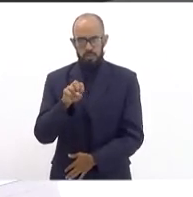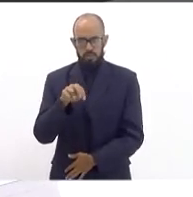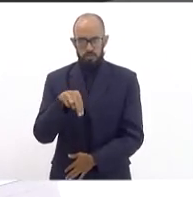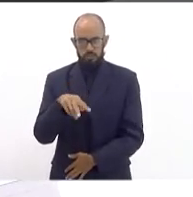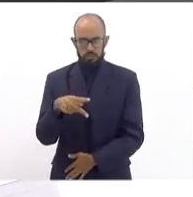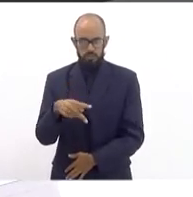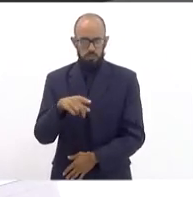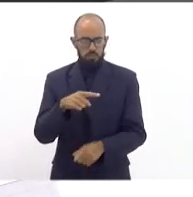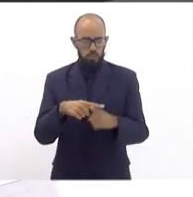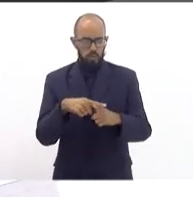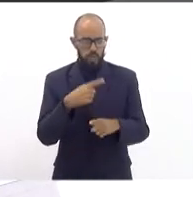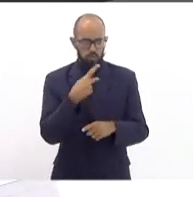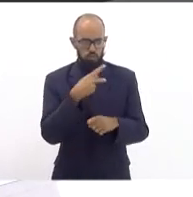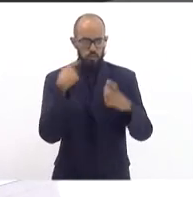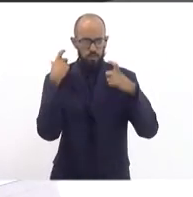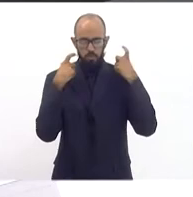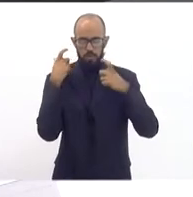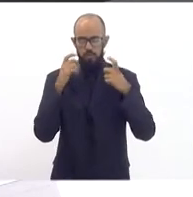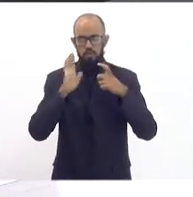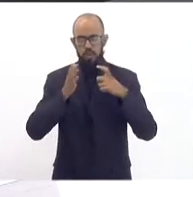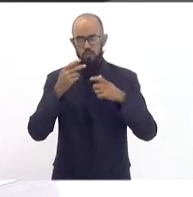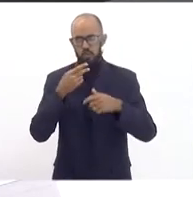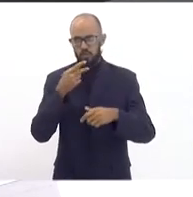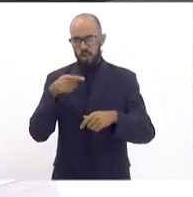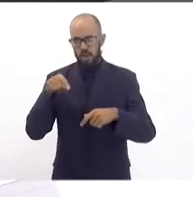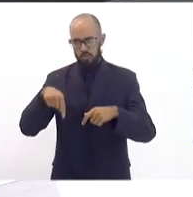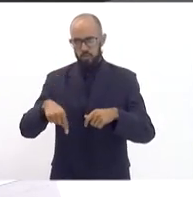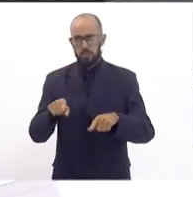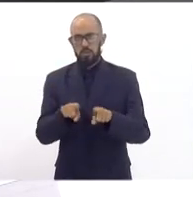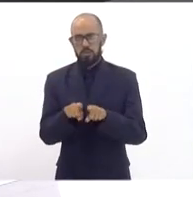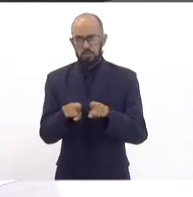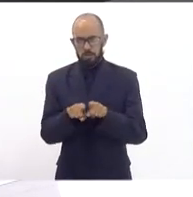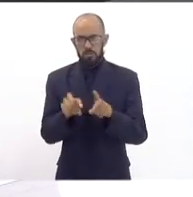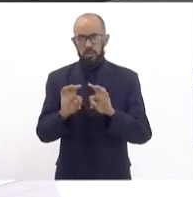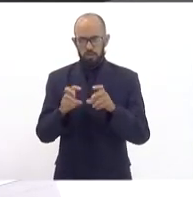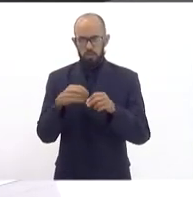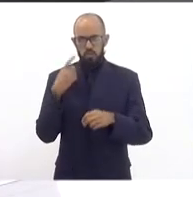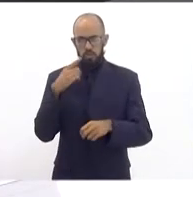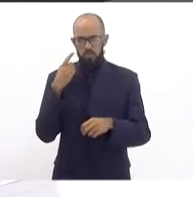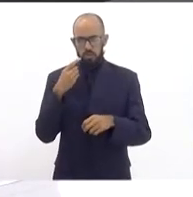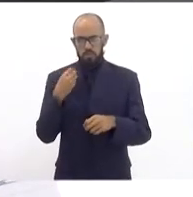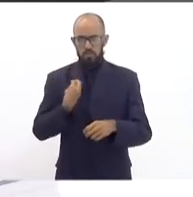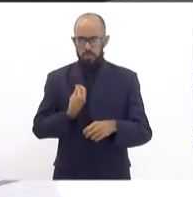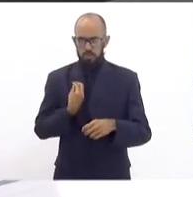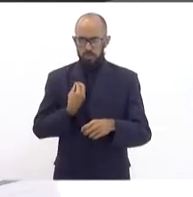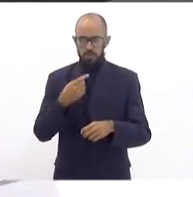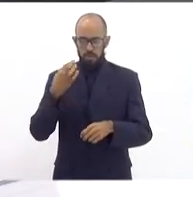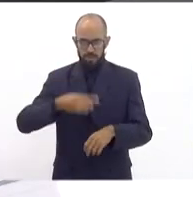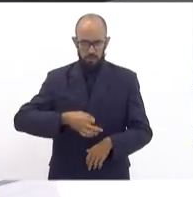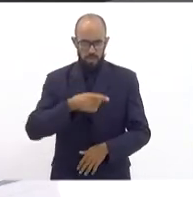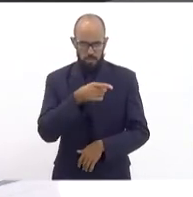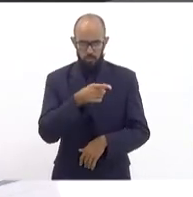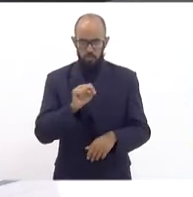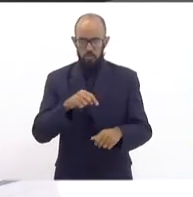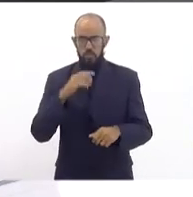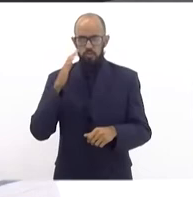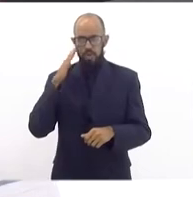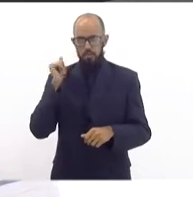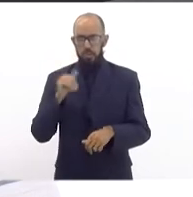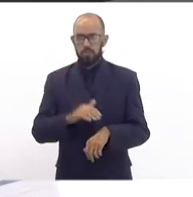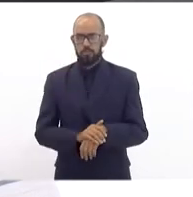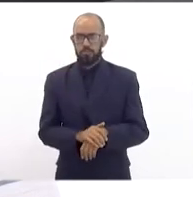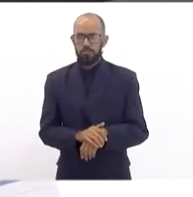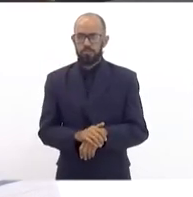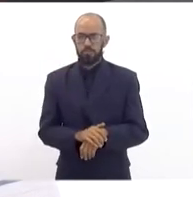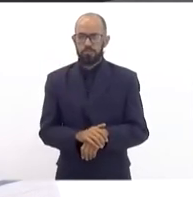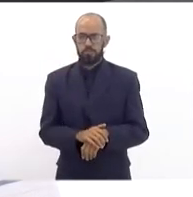sido colocada em xeque para que todos os deputados pudessem participar. E é correto. Nós temos que saber as advertências,